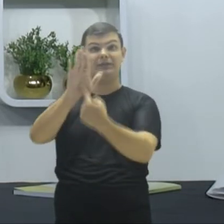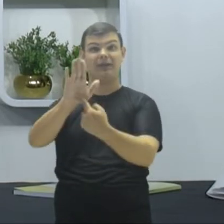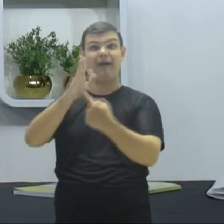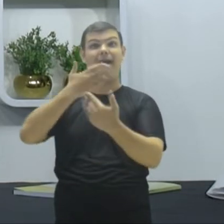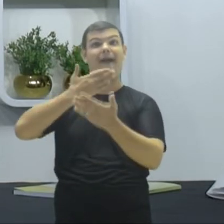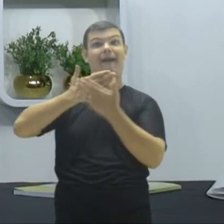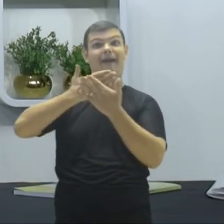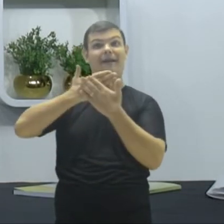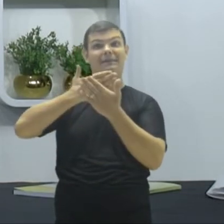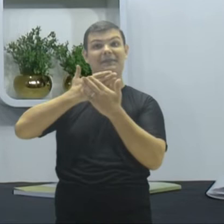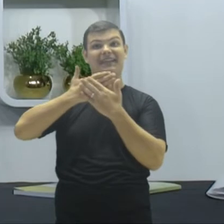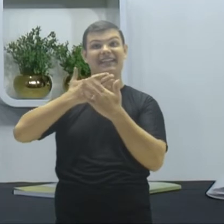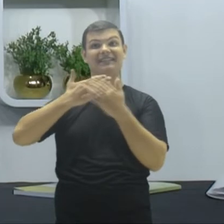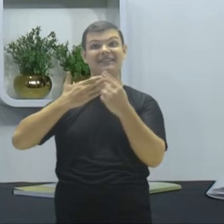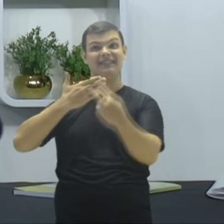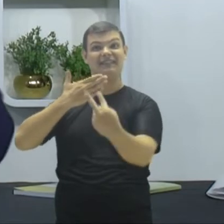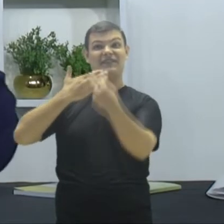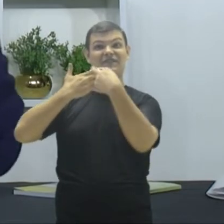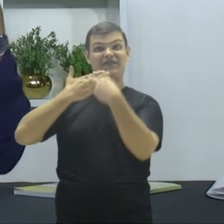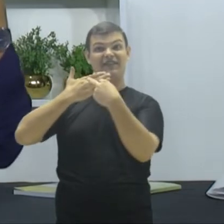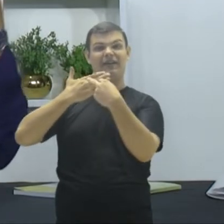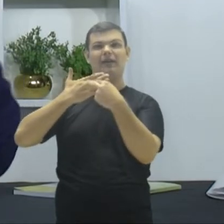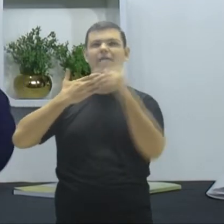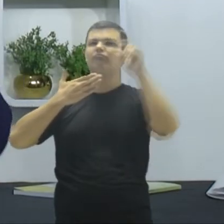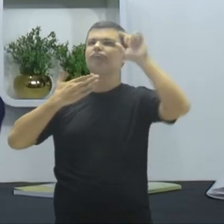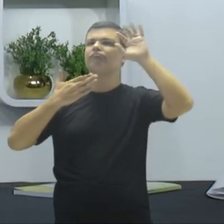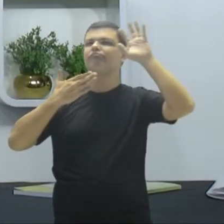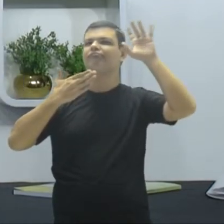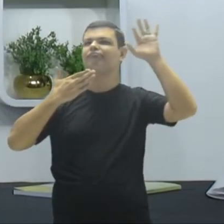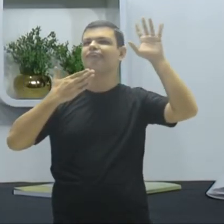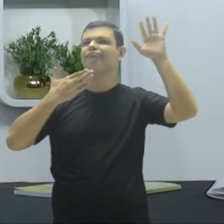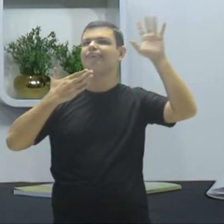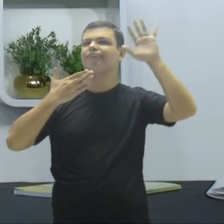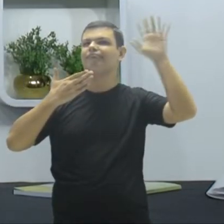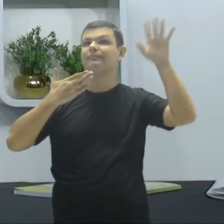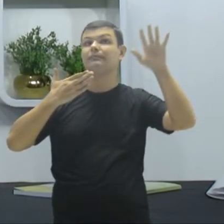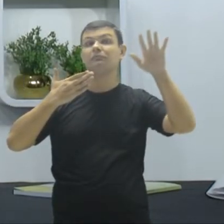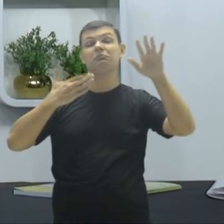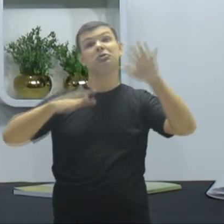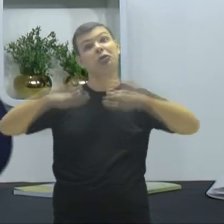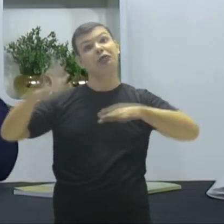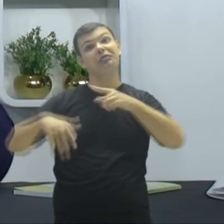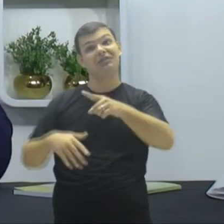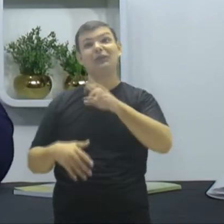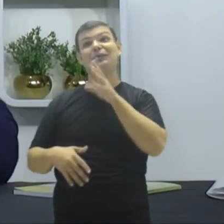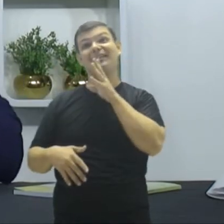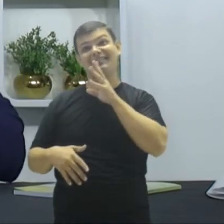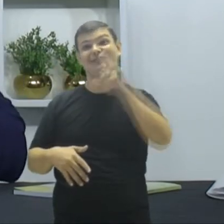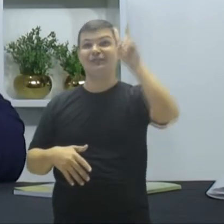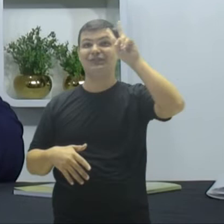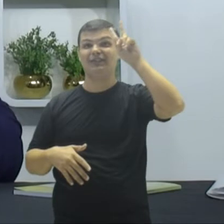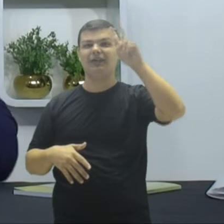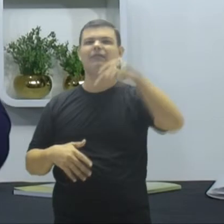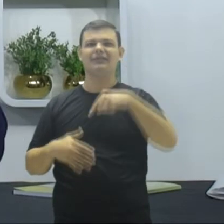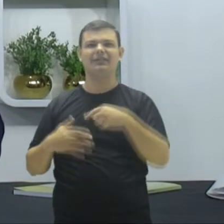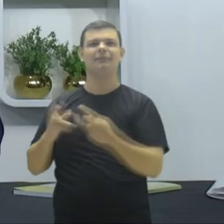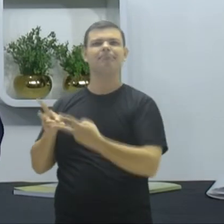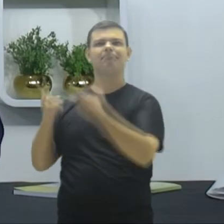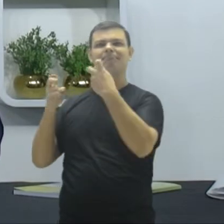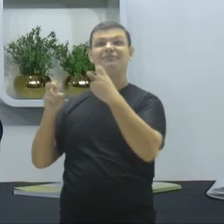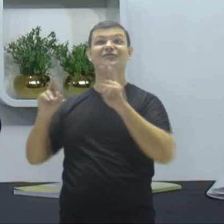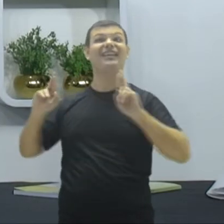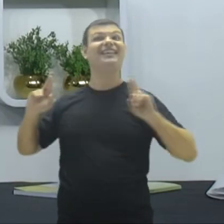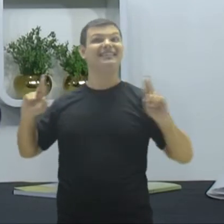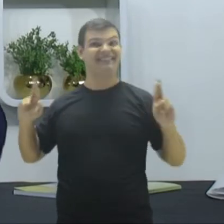livro que nós vamos ler. E eu quero que você comece a pensar. Se você já conhece essa história, você vai ter um outro olhar sobre ela. Se você ainda